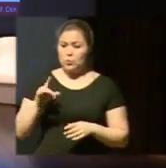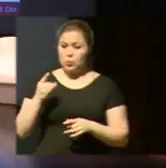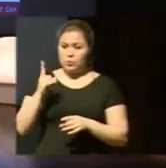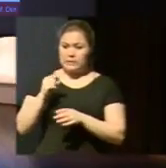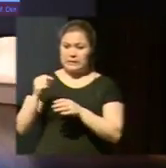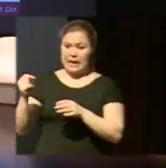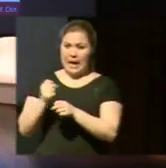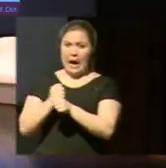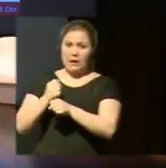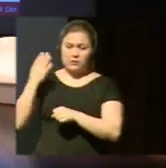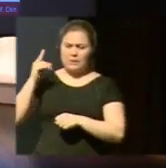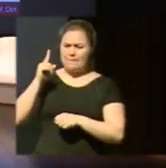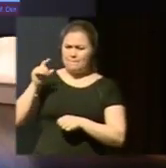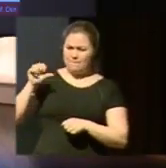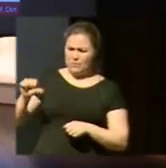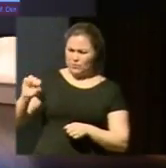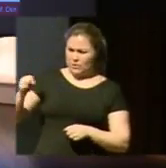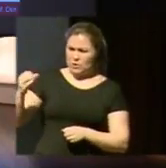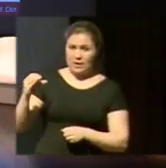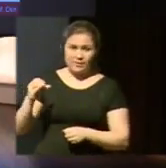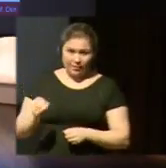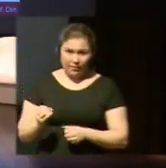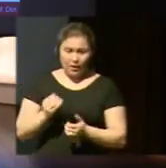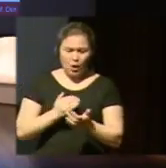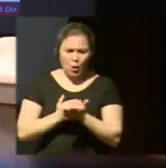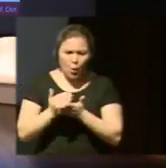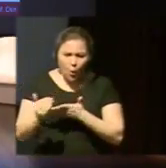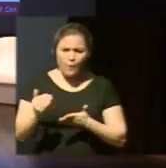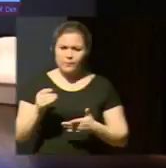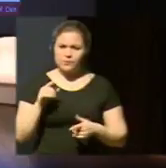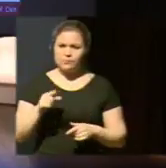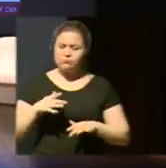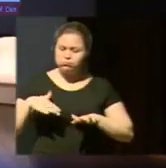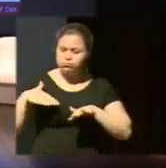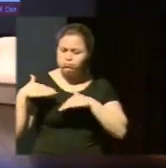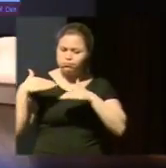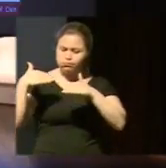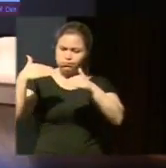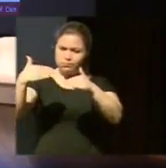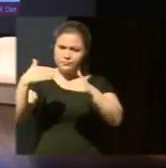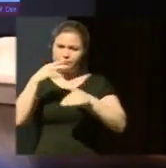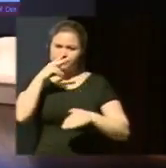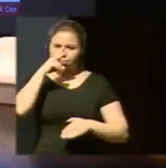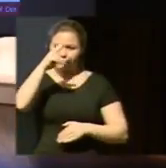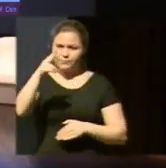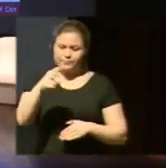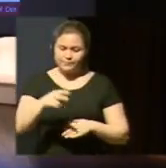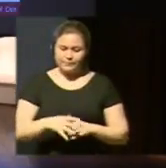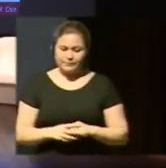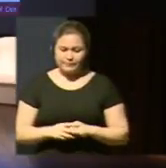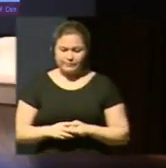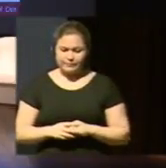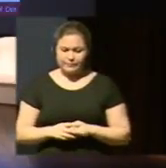Em 1980 é que começou esse crescimento exponencial.